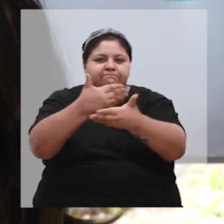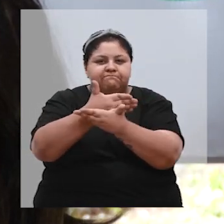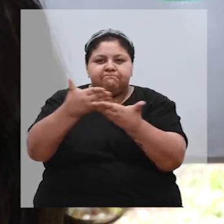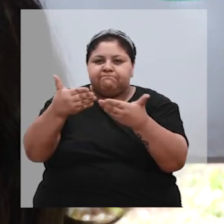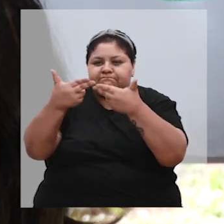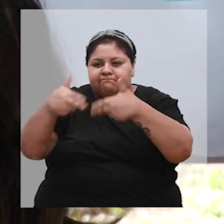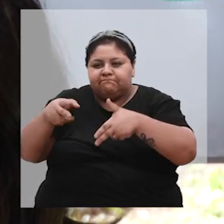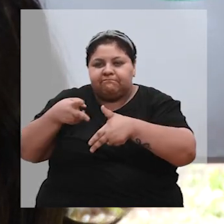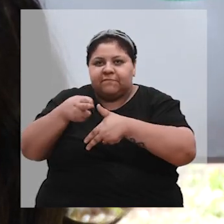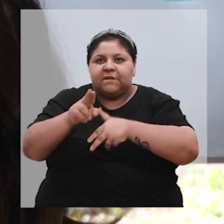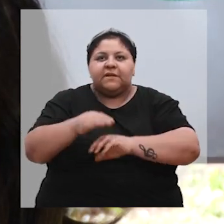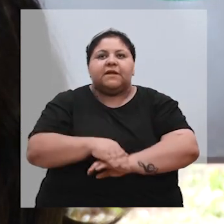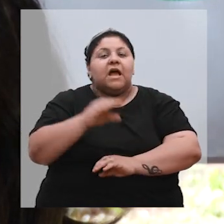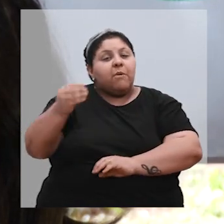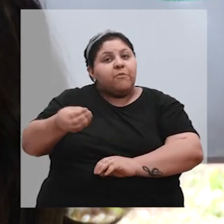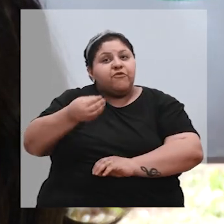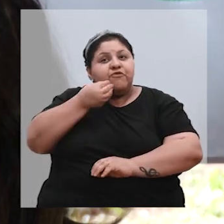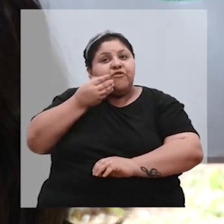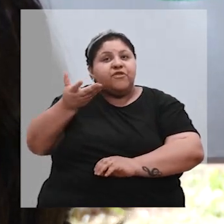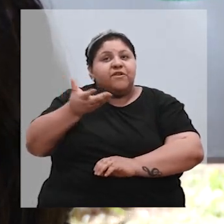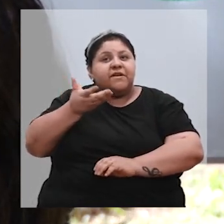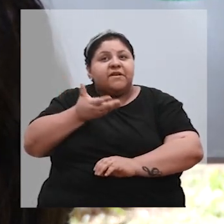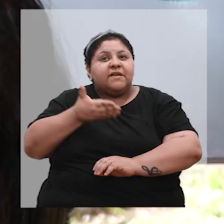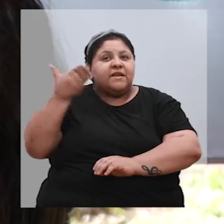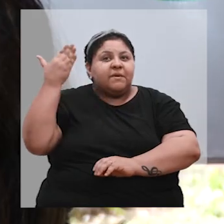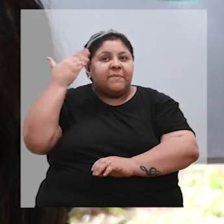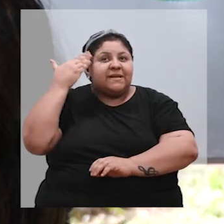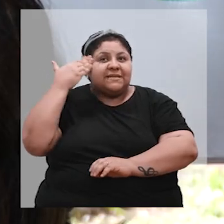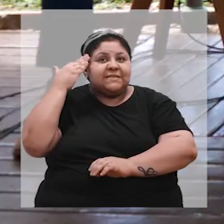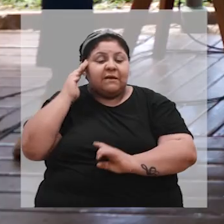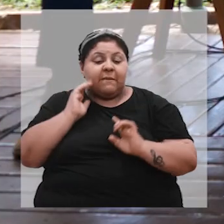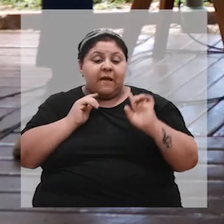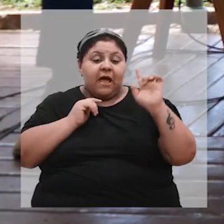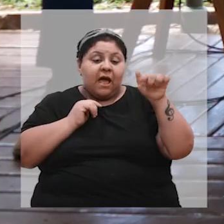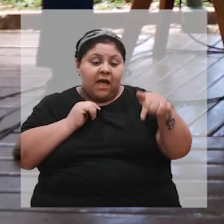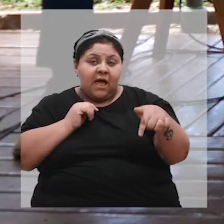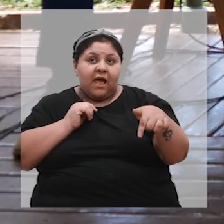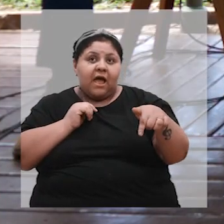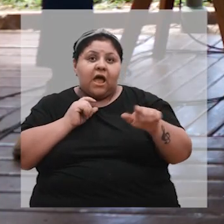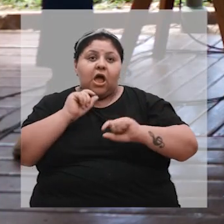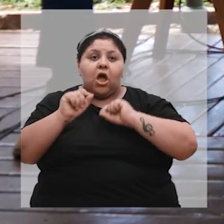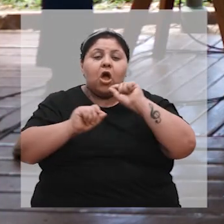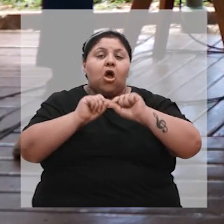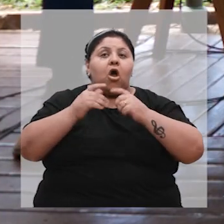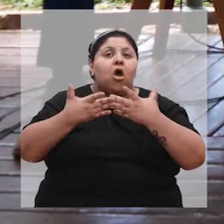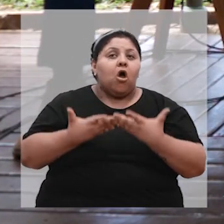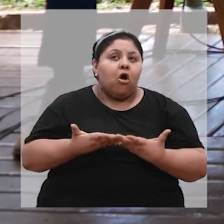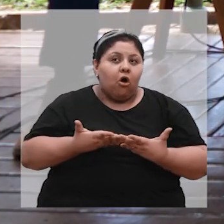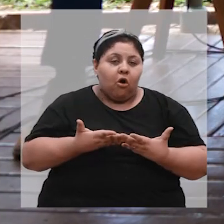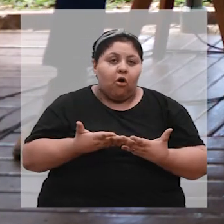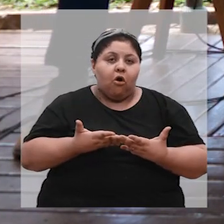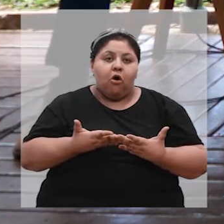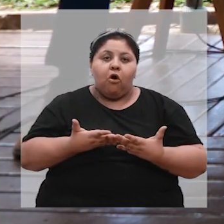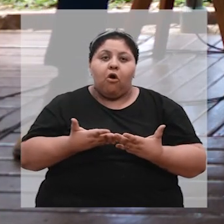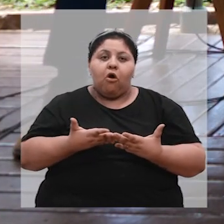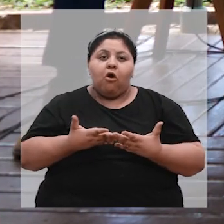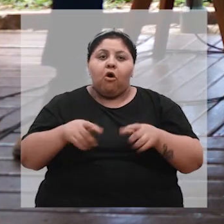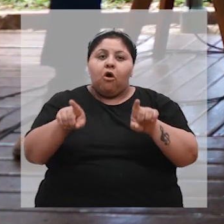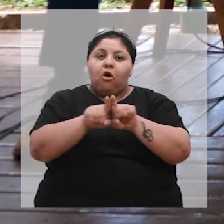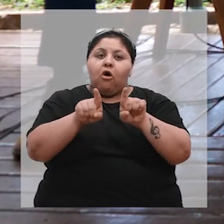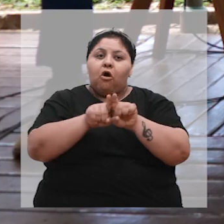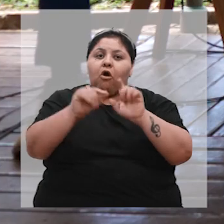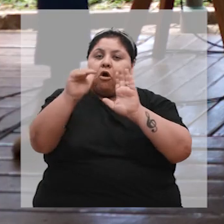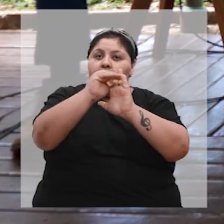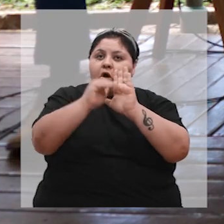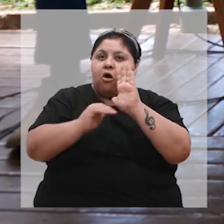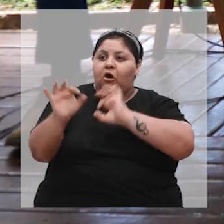esse evento. Então, aproveitamos. E eu quero aproveitar para saber, Natasha, o que é mais realmente difícil? Você que coloca a mão nessa